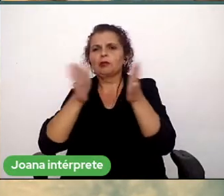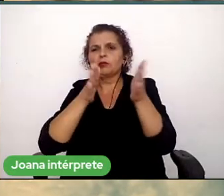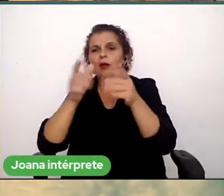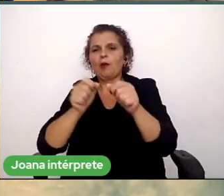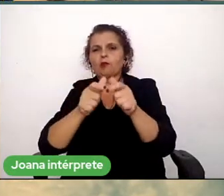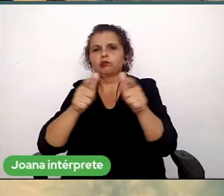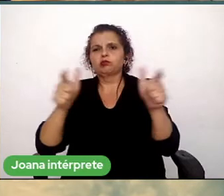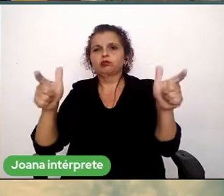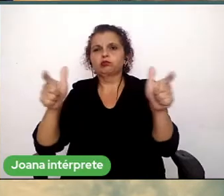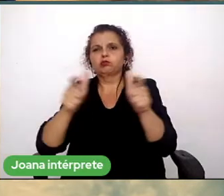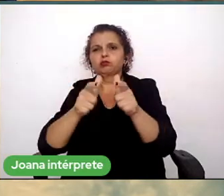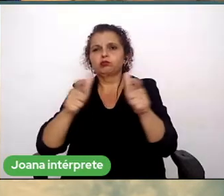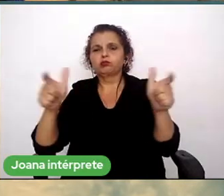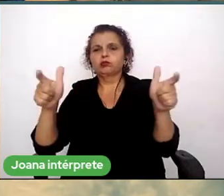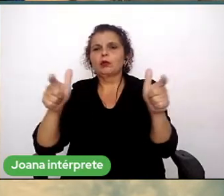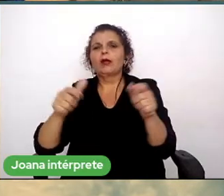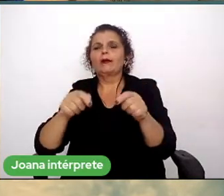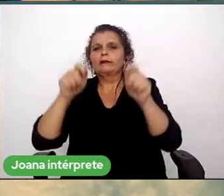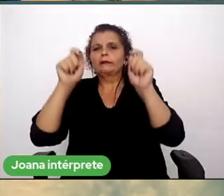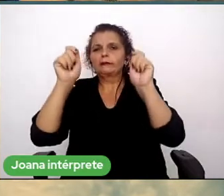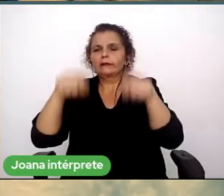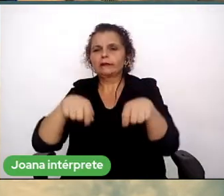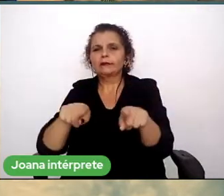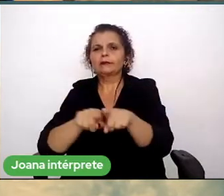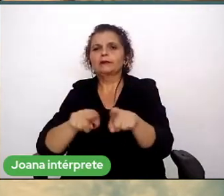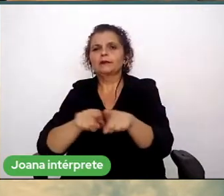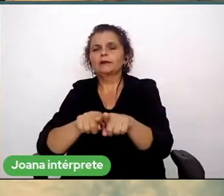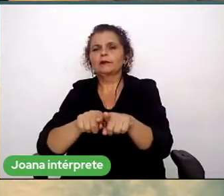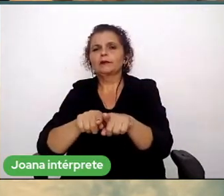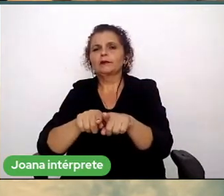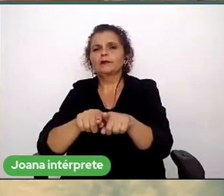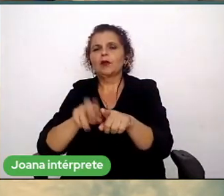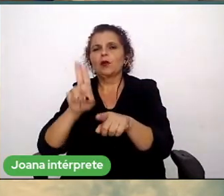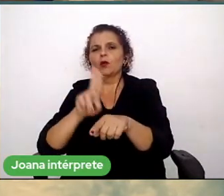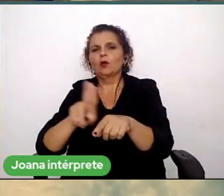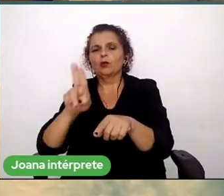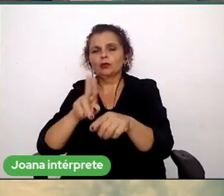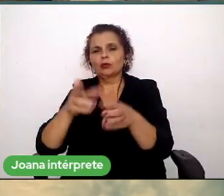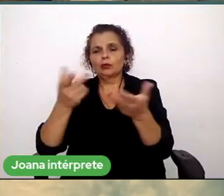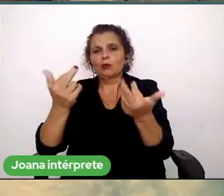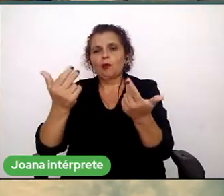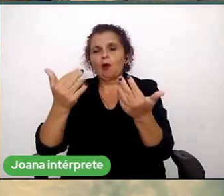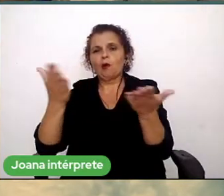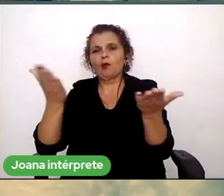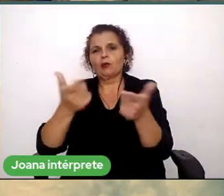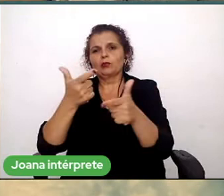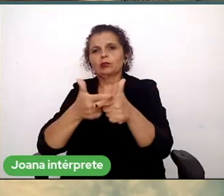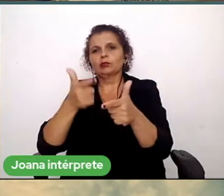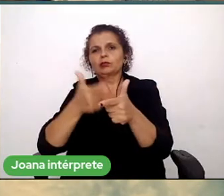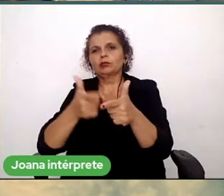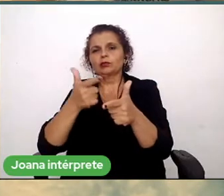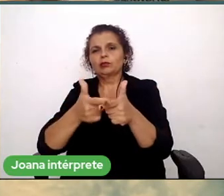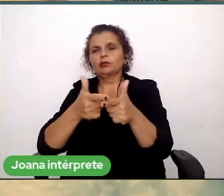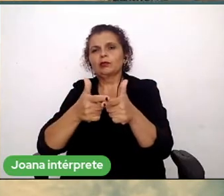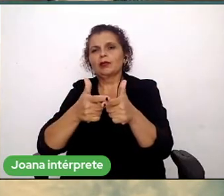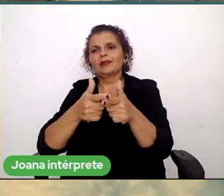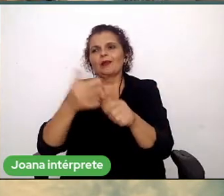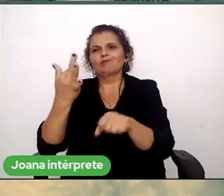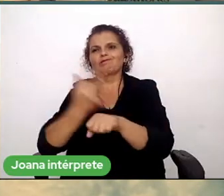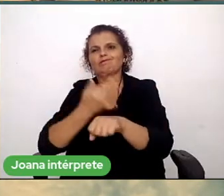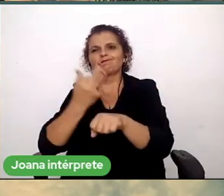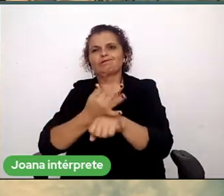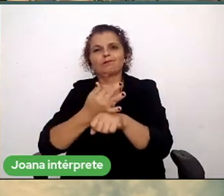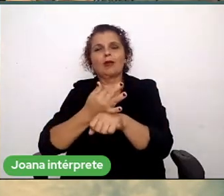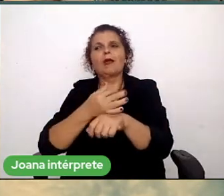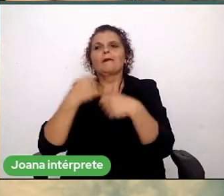de demanda que mantendo essa o uso como tá hoje eu posso ter um problema de não aguentar que eu vou precisar